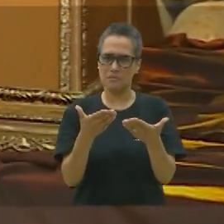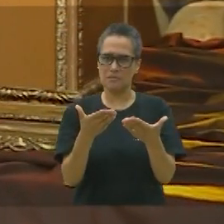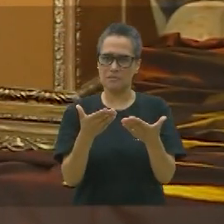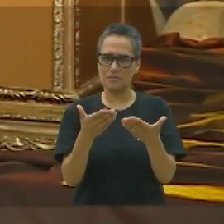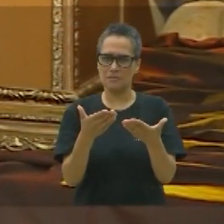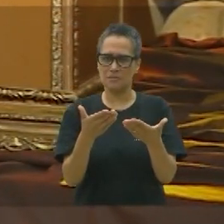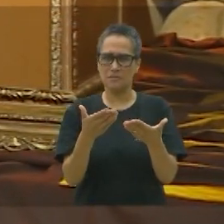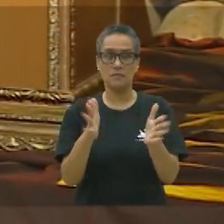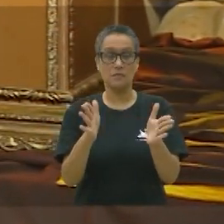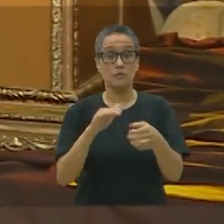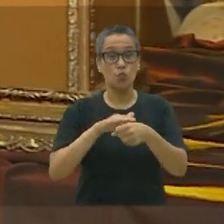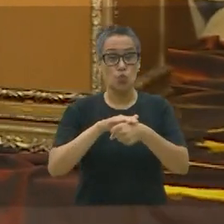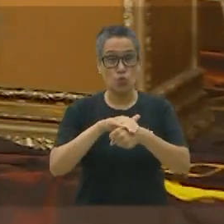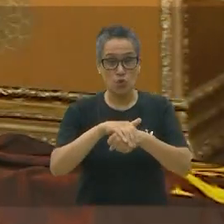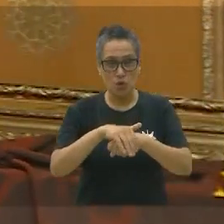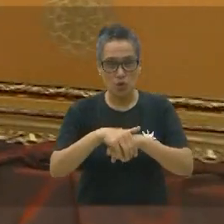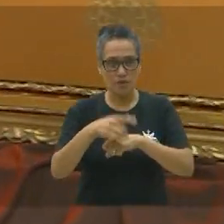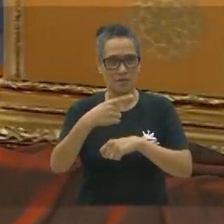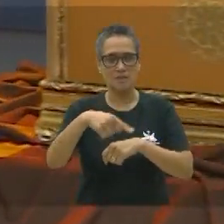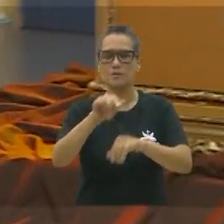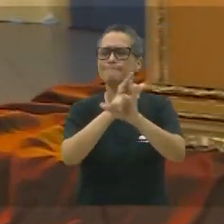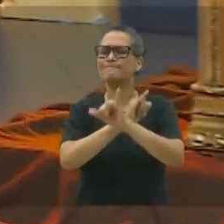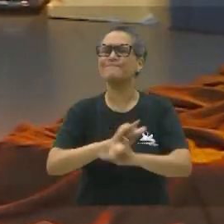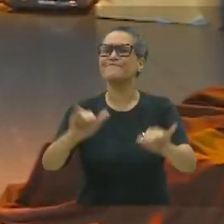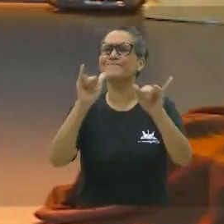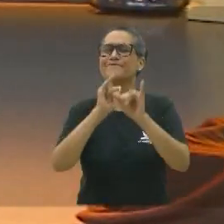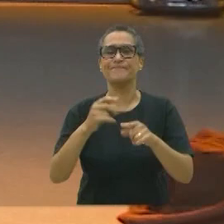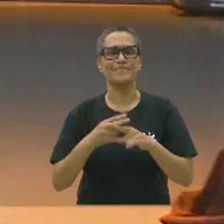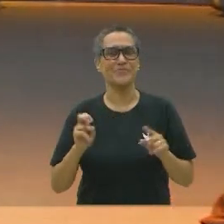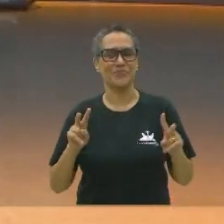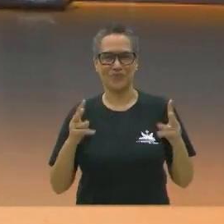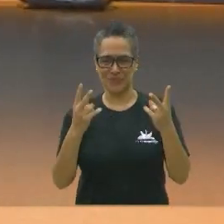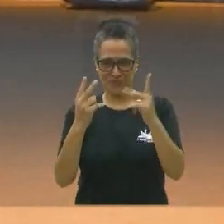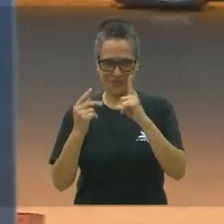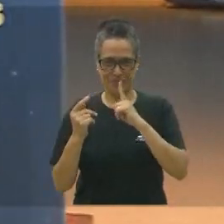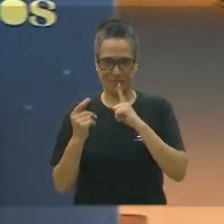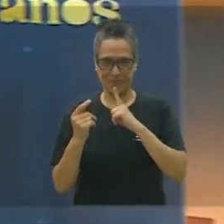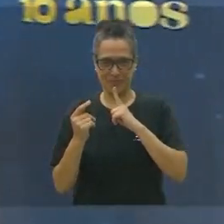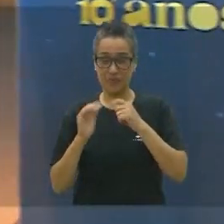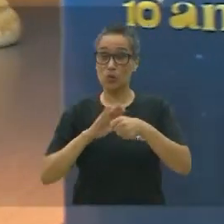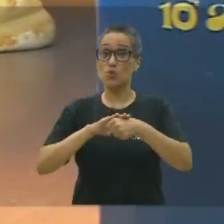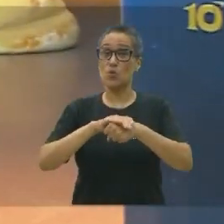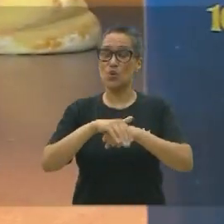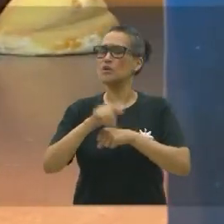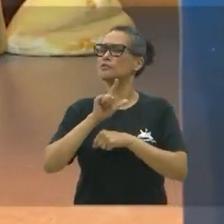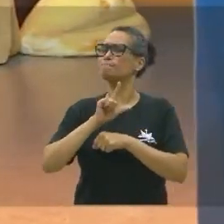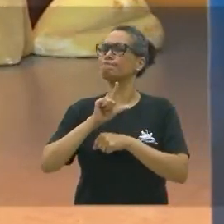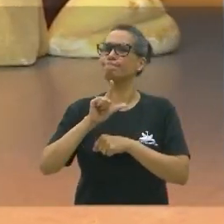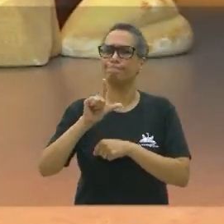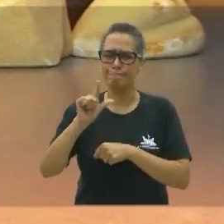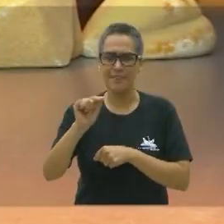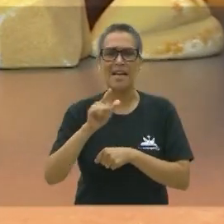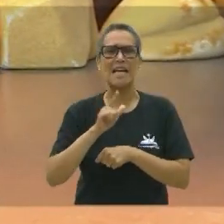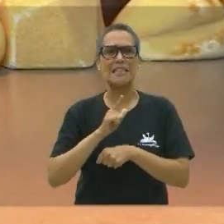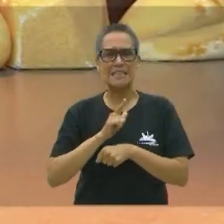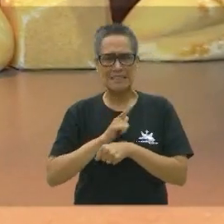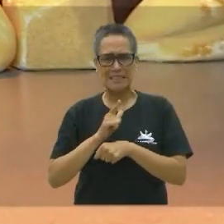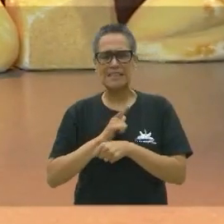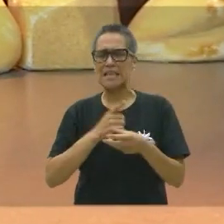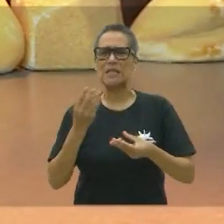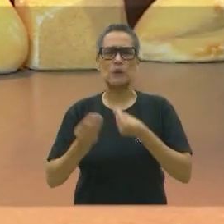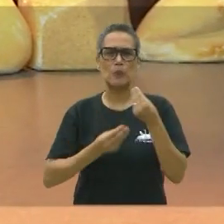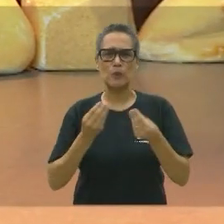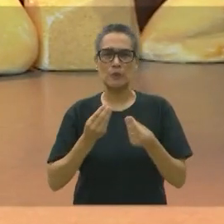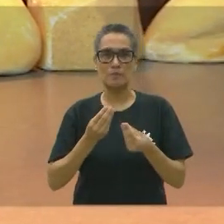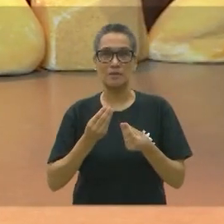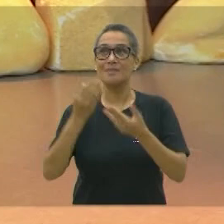Saia desta noite para contar as vitórias. Saia desta noite alimentado de tal forma da